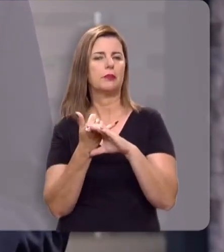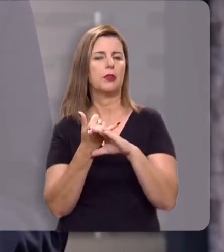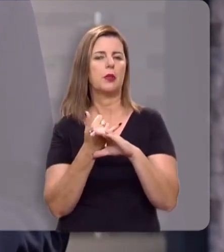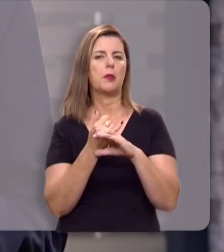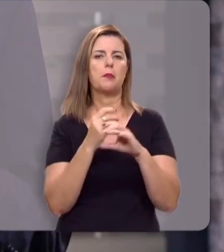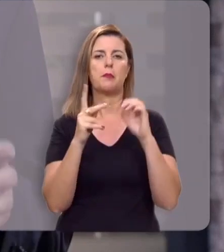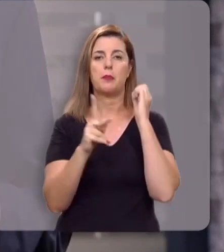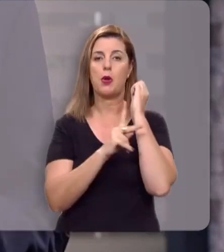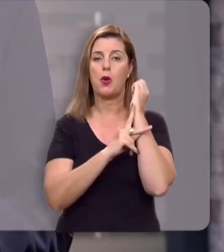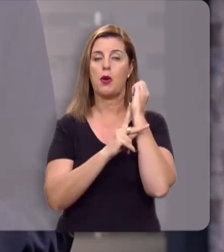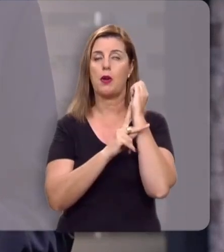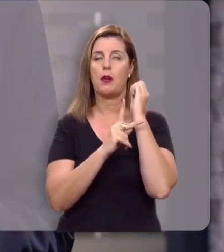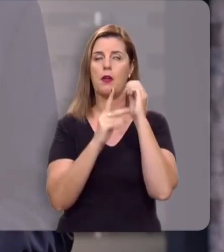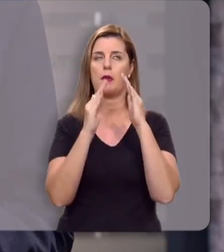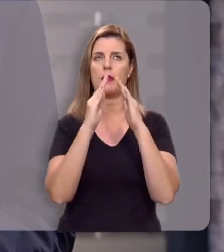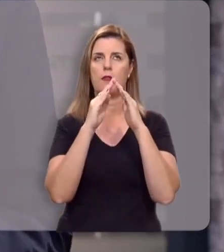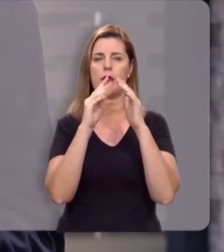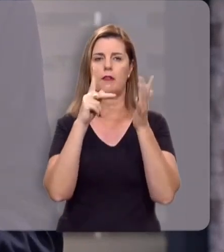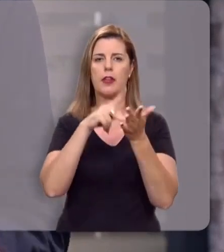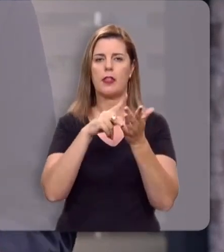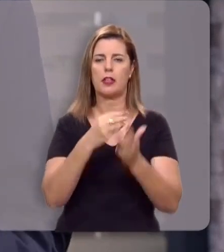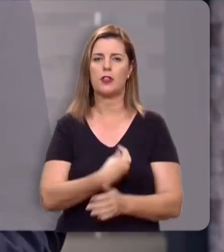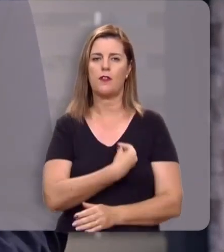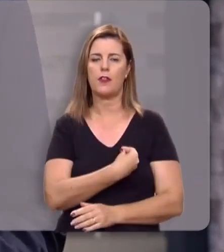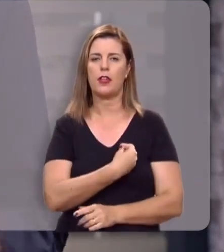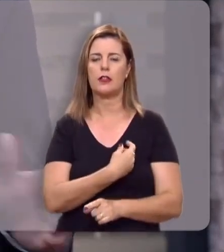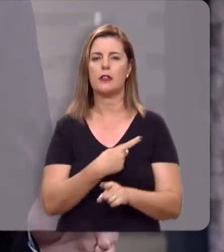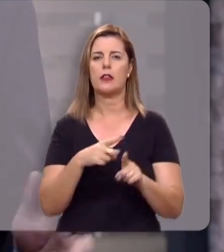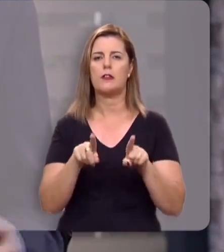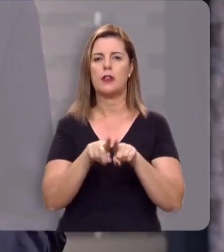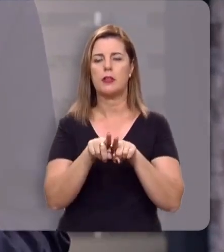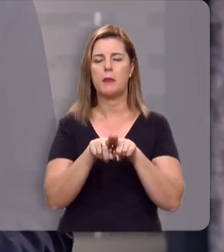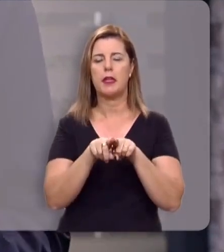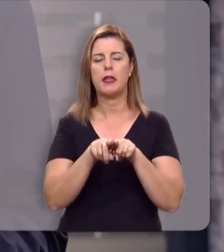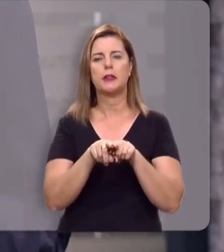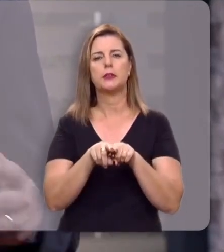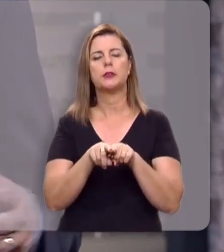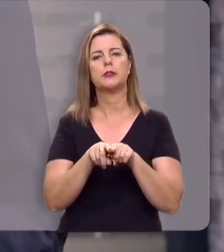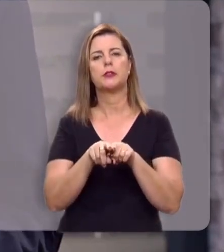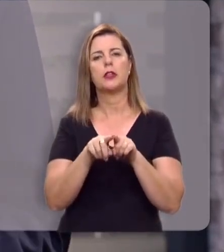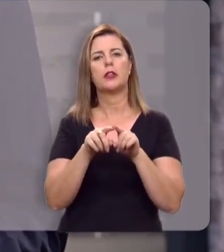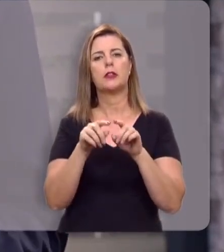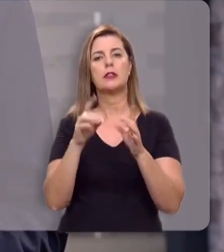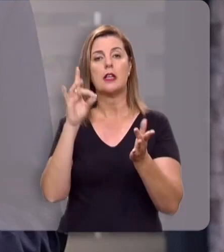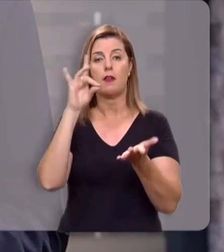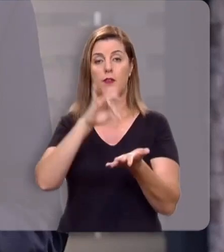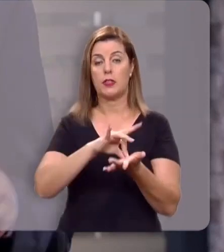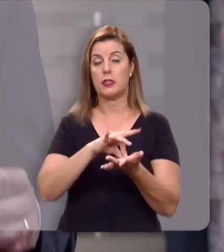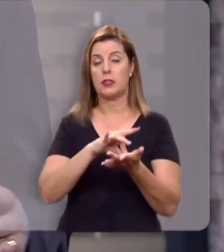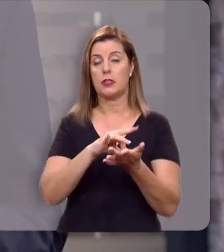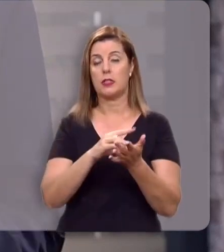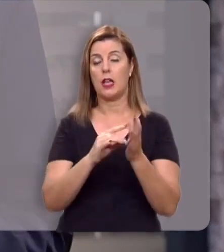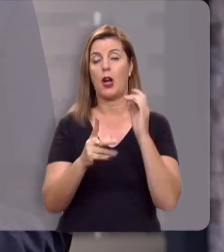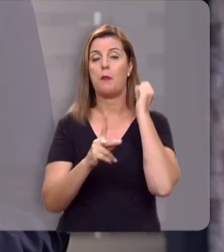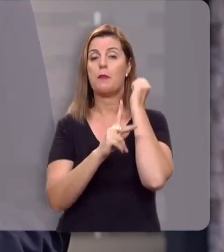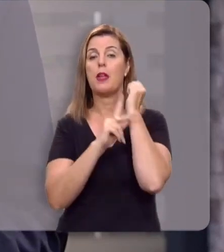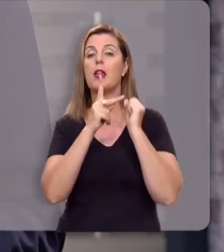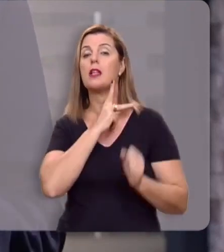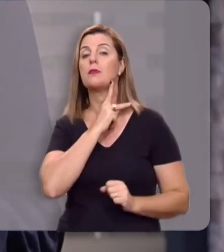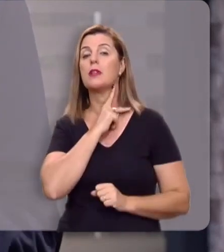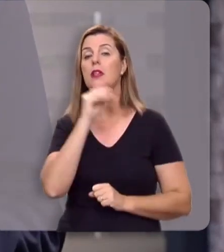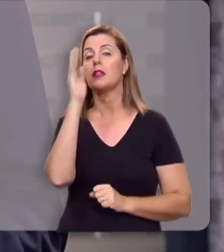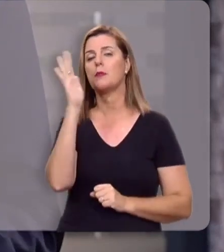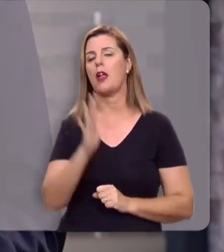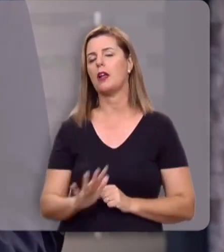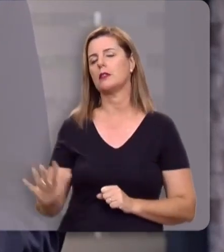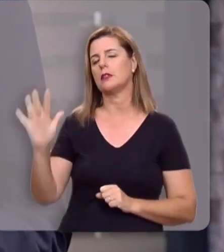tanto no canal do programa Verdade e Vida, o youtube.com/programa Verdade e Vida, como no canal oficial da Igreja Presbiteriana do